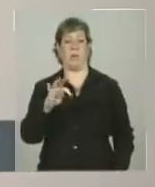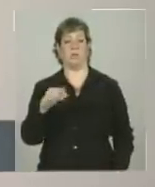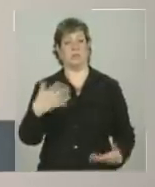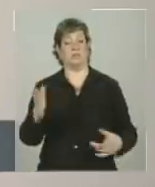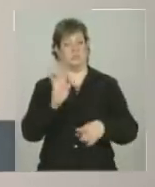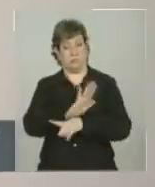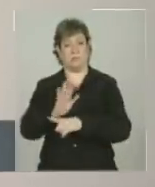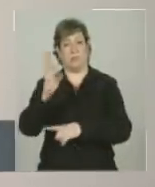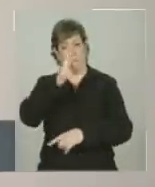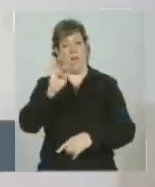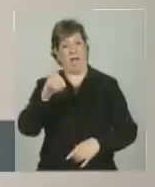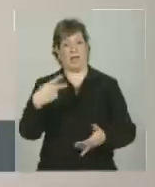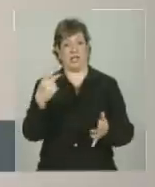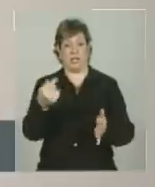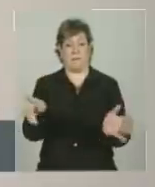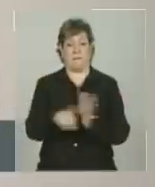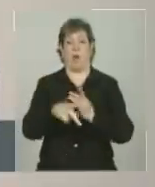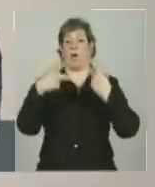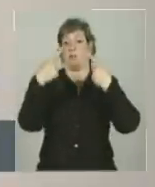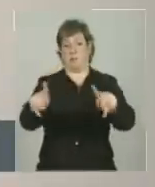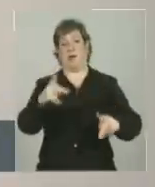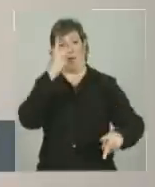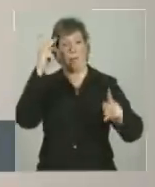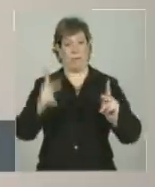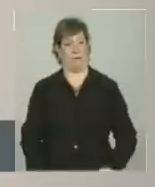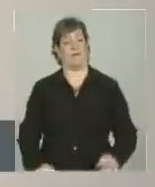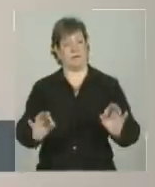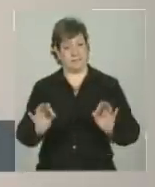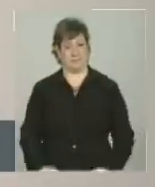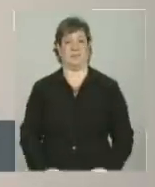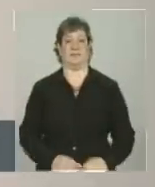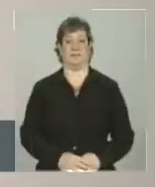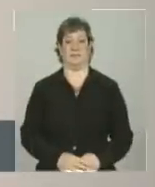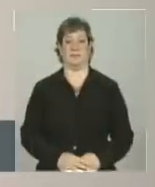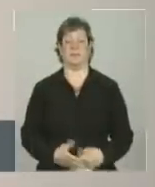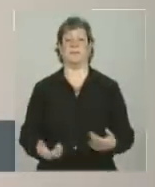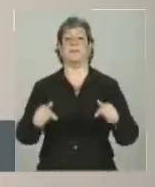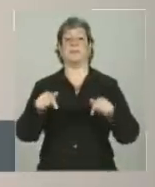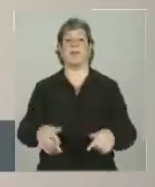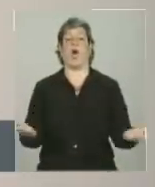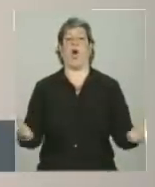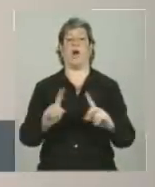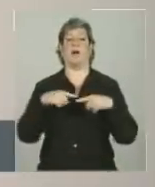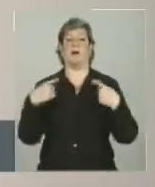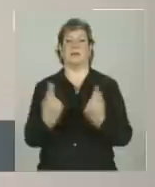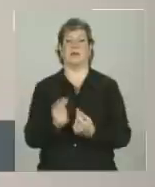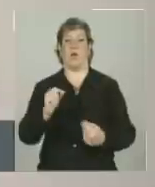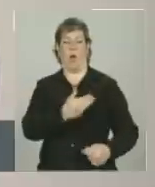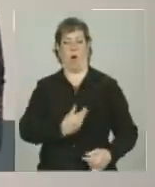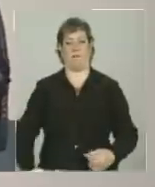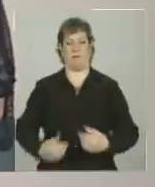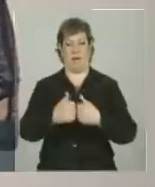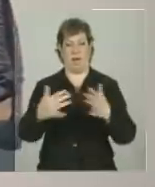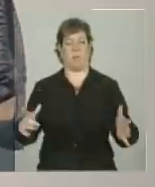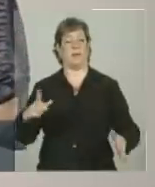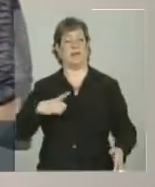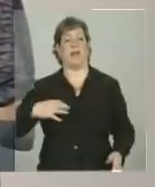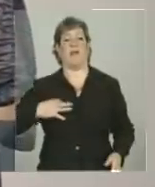Senhoras e senhores, essa parceria pelo governo aberto tem sua natureza voluntária